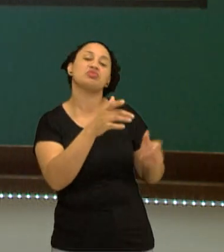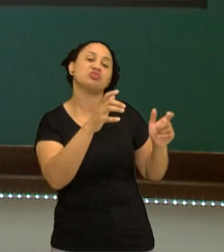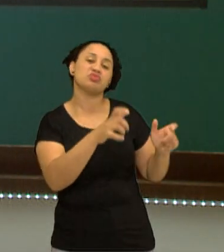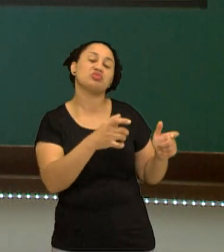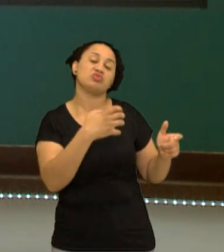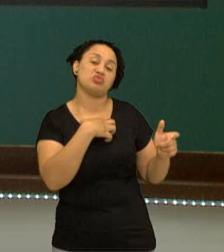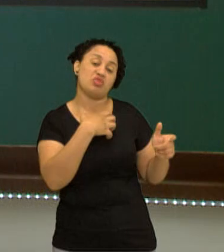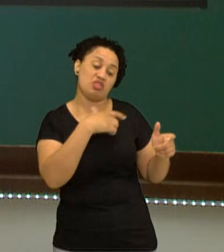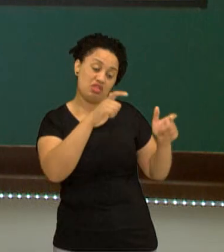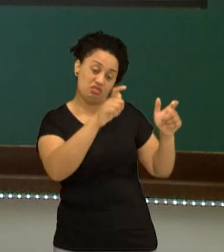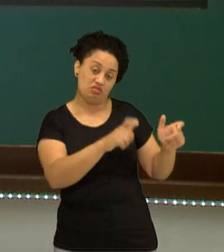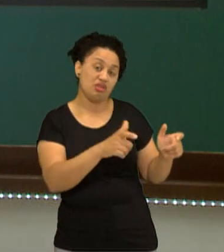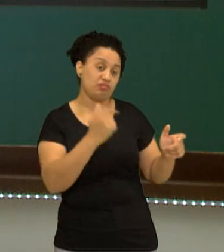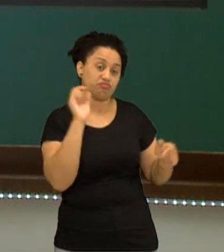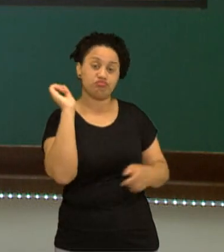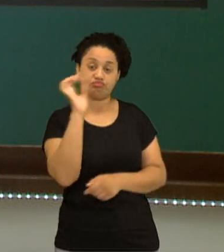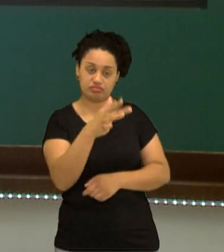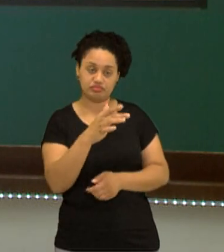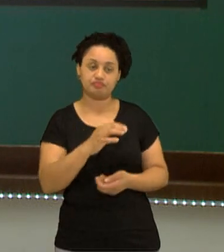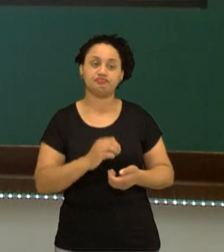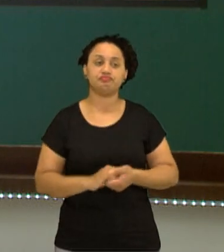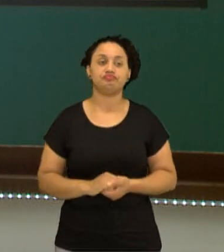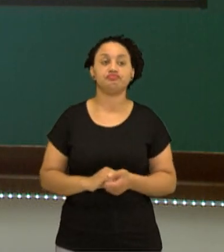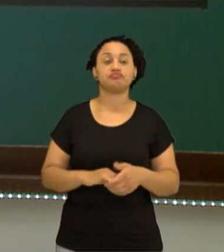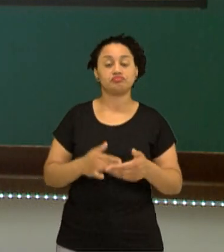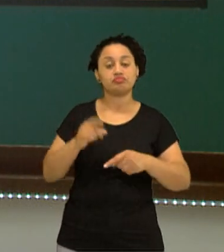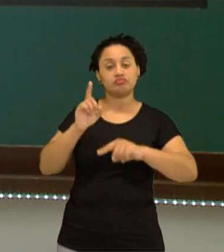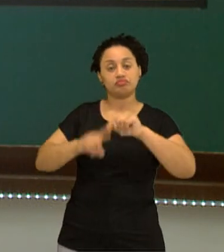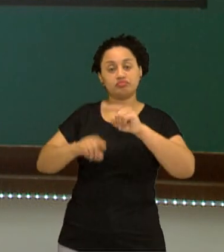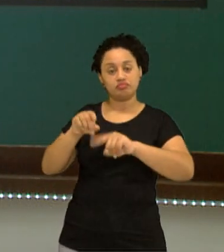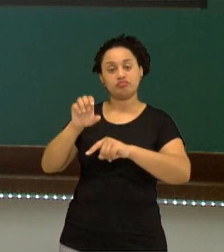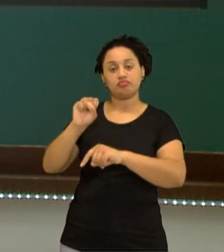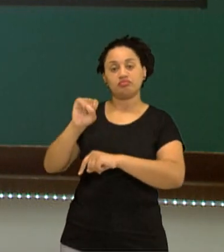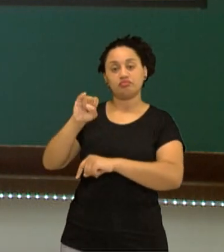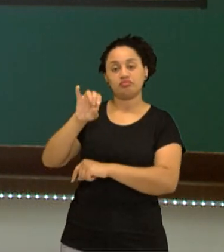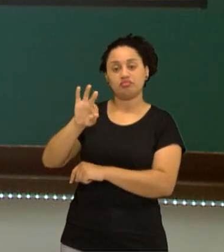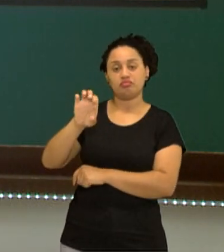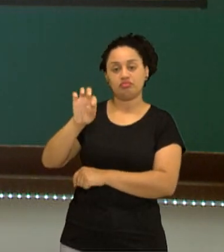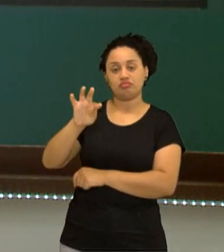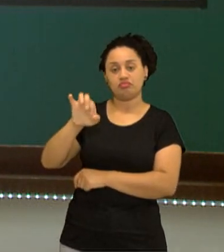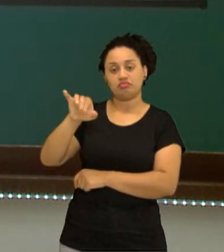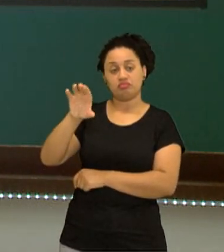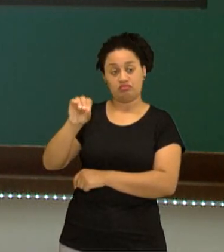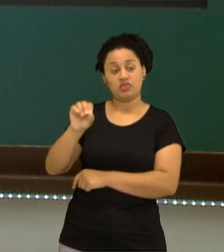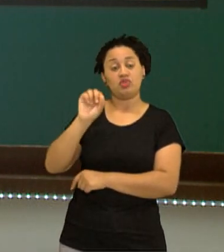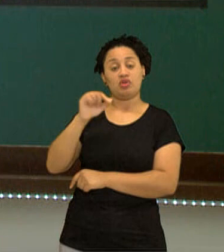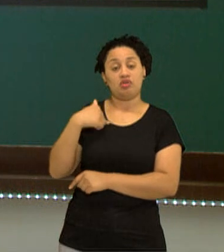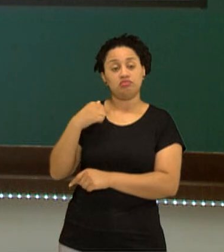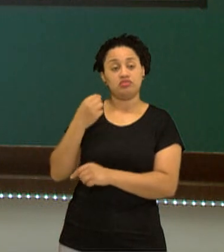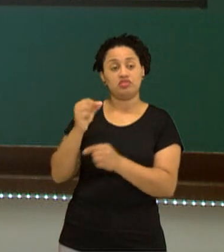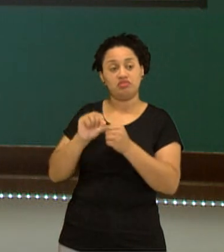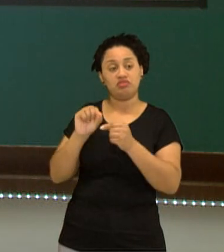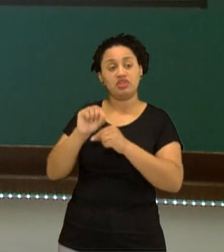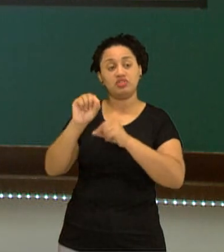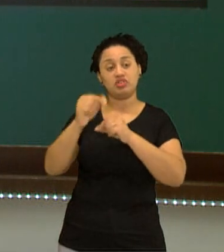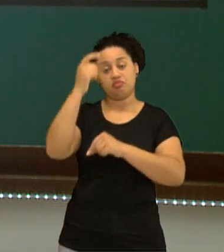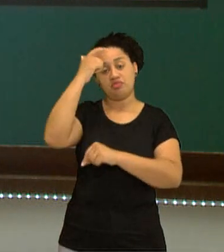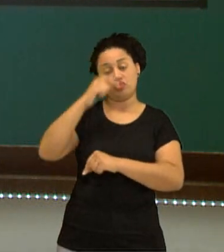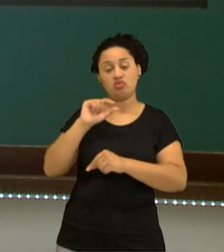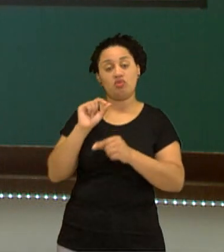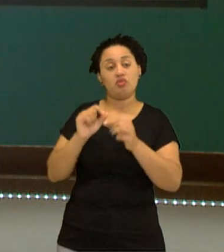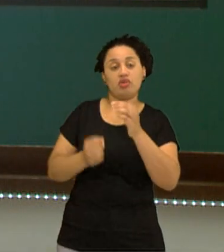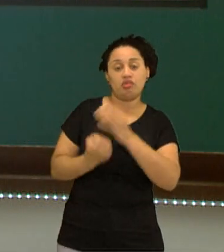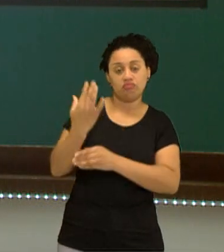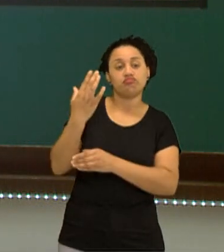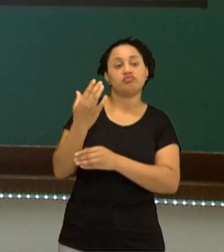objeto naquele local. Então, material sintético é totalmente produzido pelo